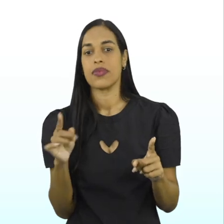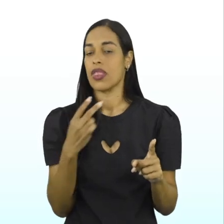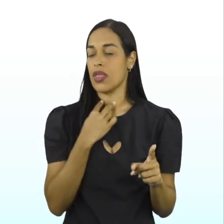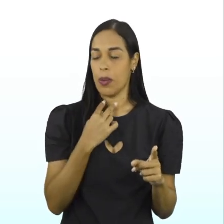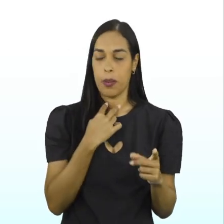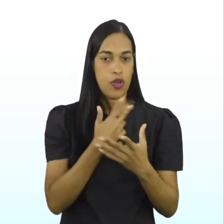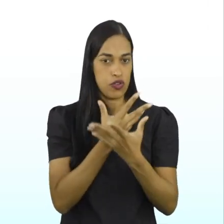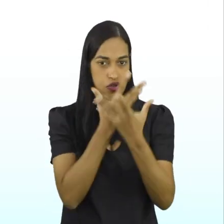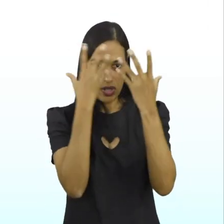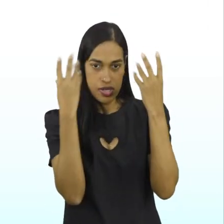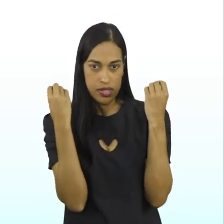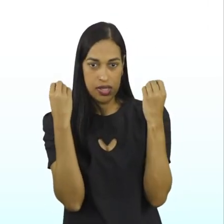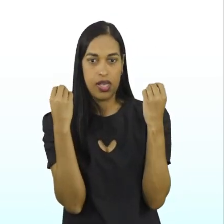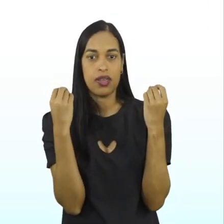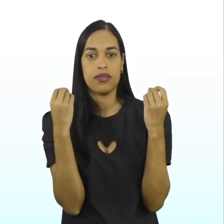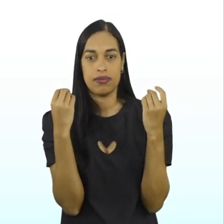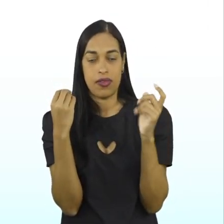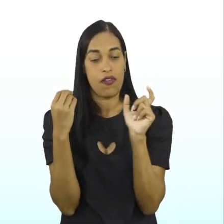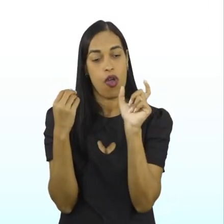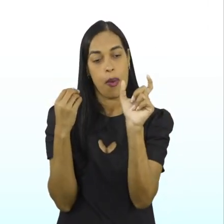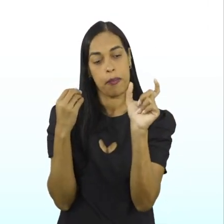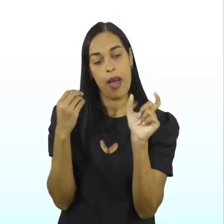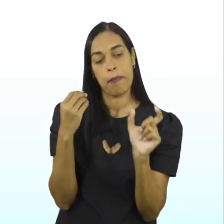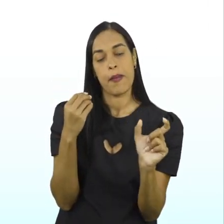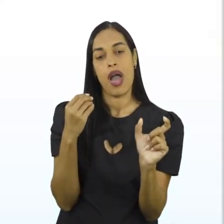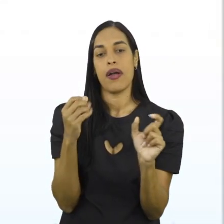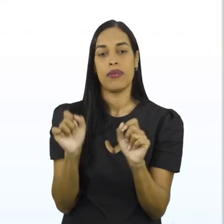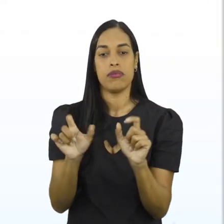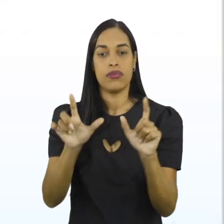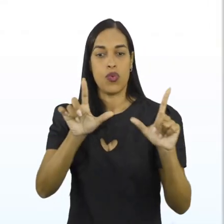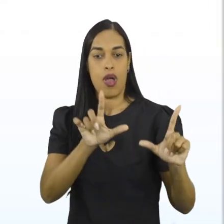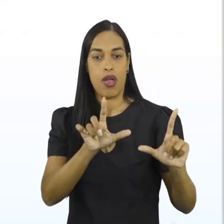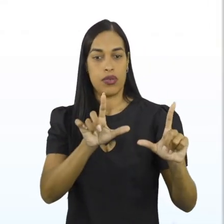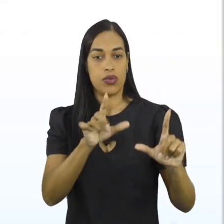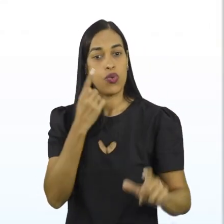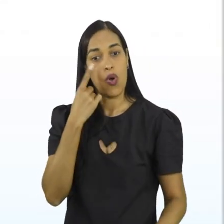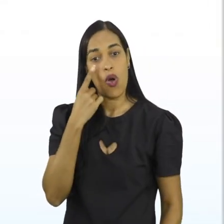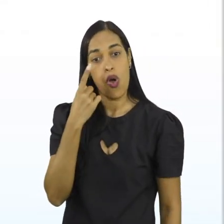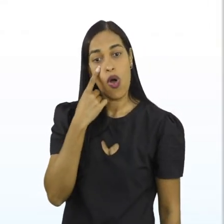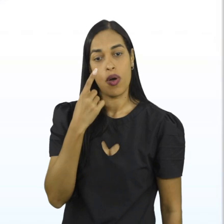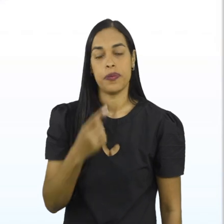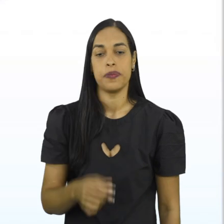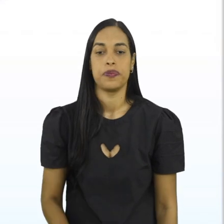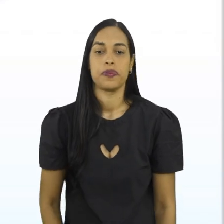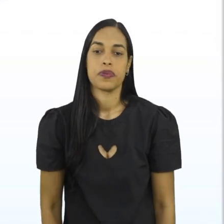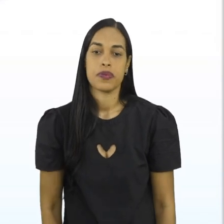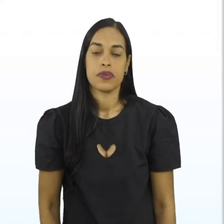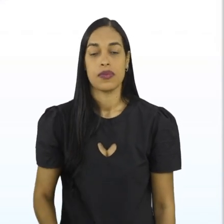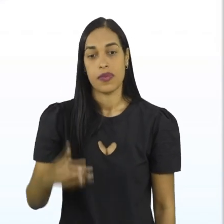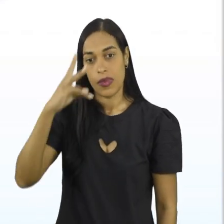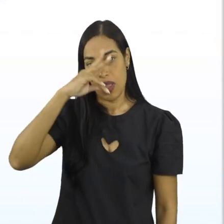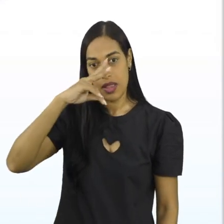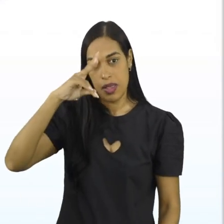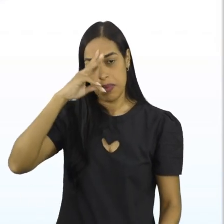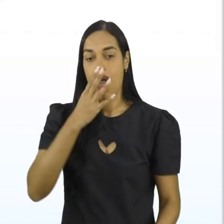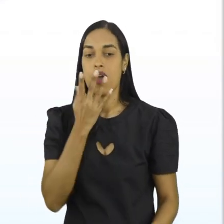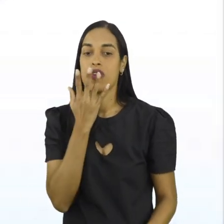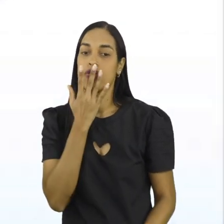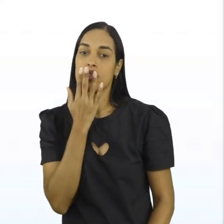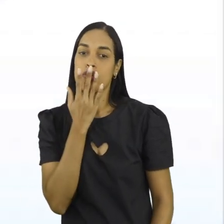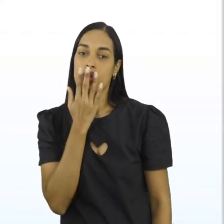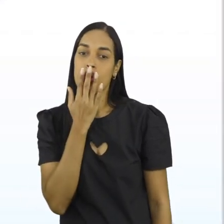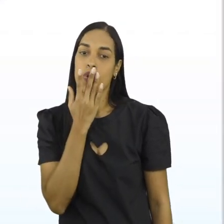pode esquecer. Eu vou botar só a sigla no quadro. Léo, bota aí, por favor. Então, olhe, vocês vão ter que lembrar, ainda vou respeitar aqui as cores,